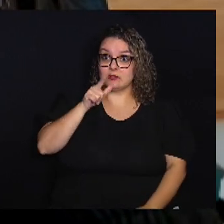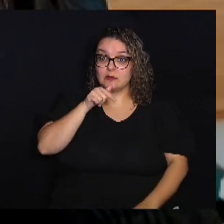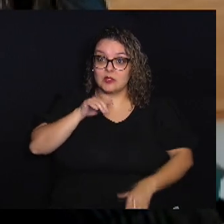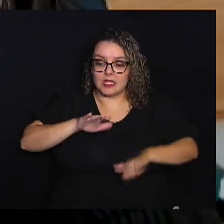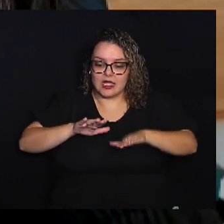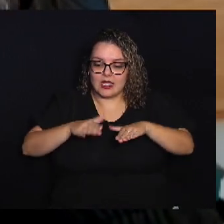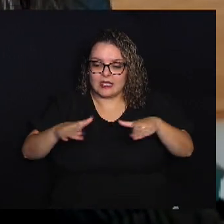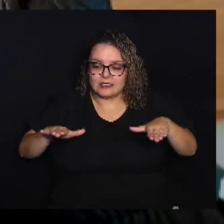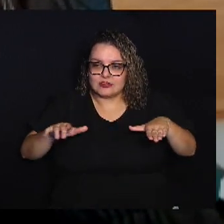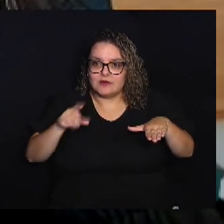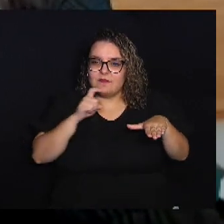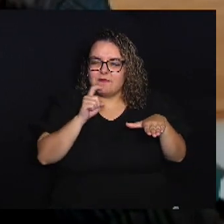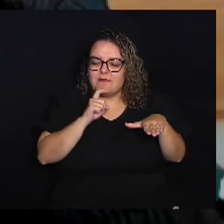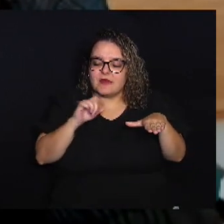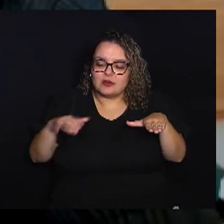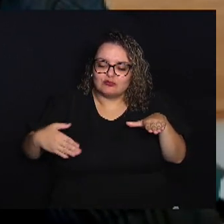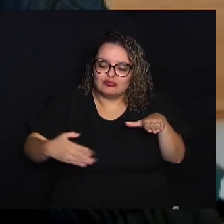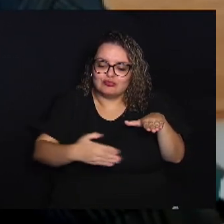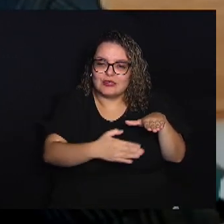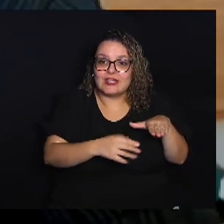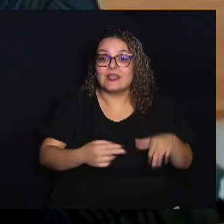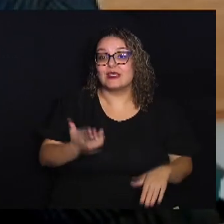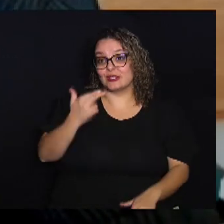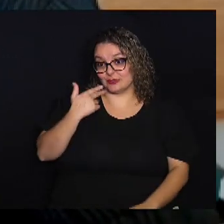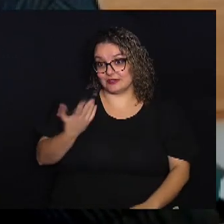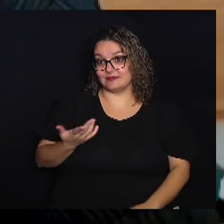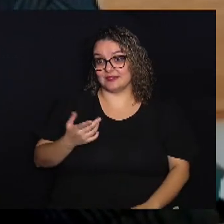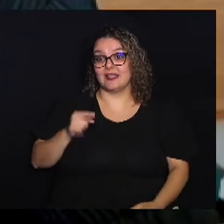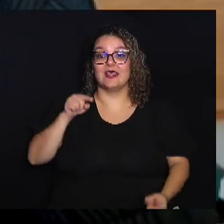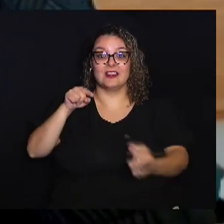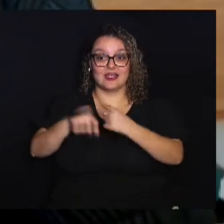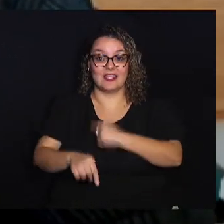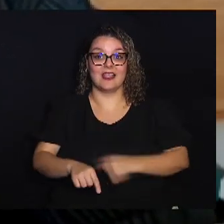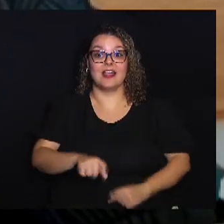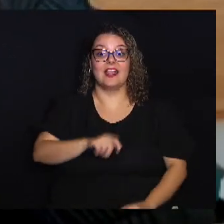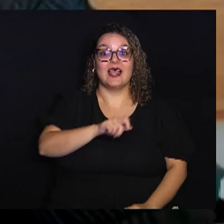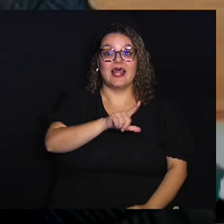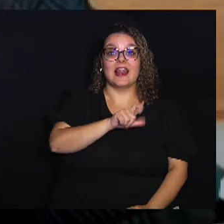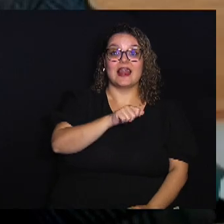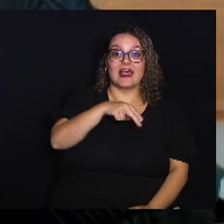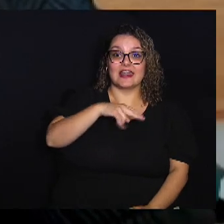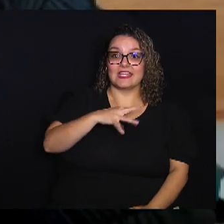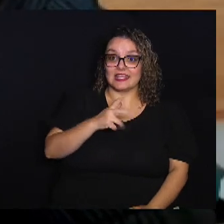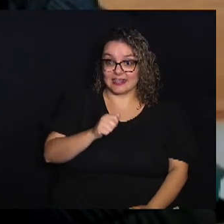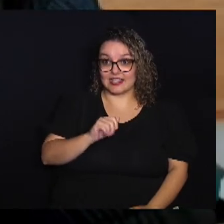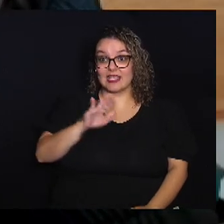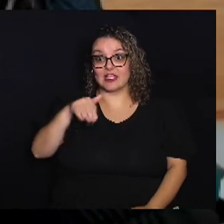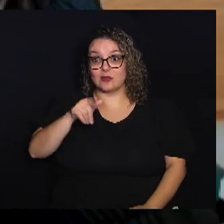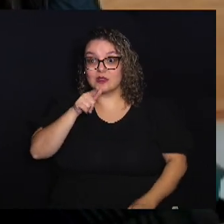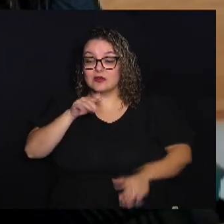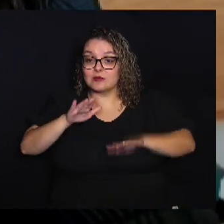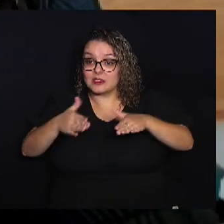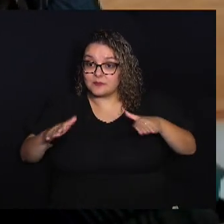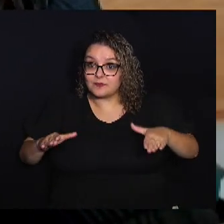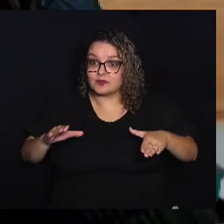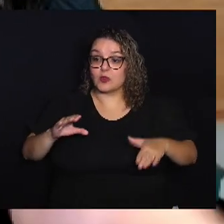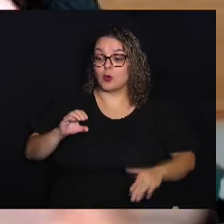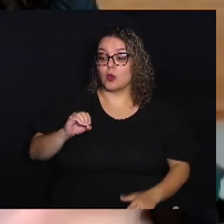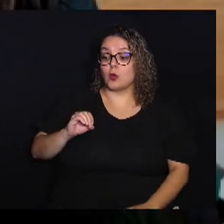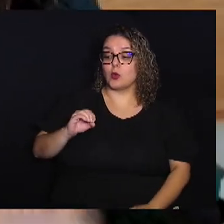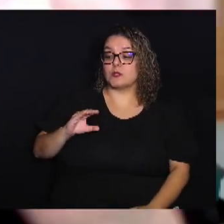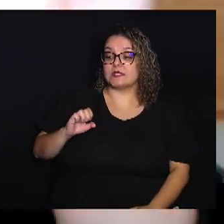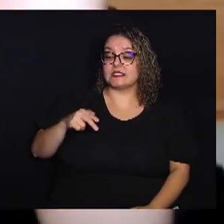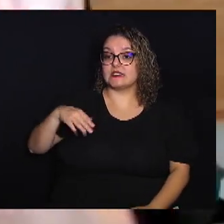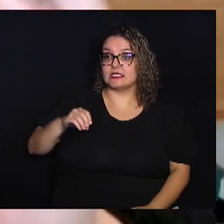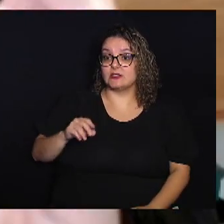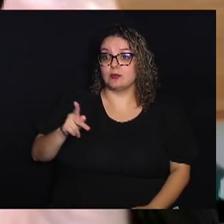trazendo nutrientes. E aí eles chamaram de uma situação contrária, que é a Laninha, que é quando as águas do Oceano Pacífico, próximo